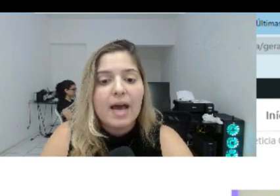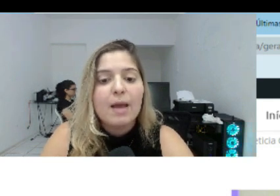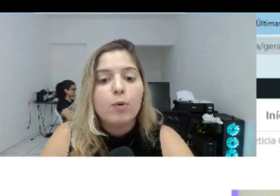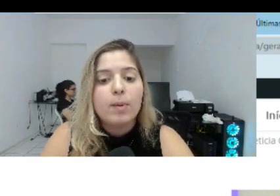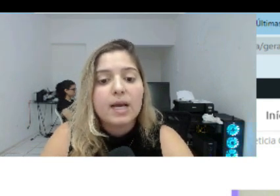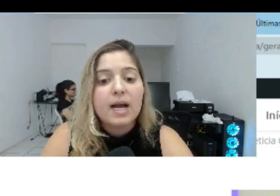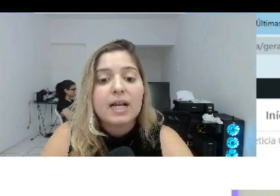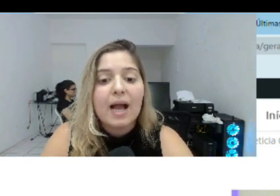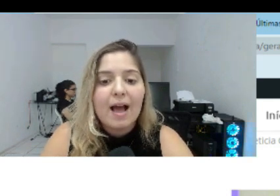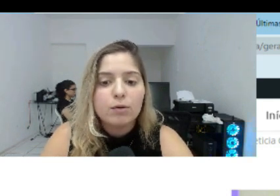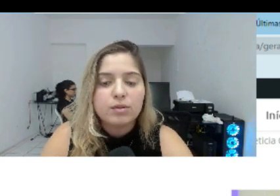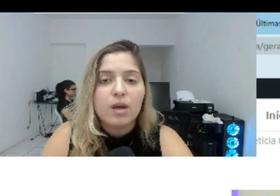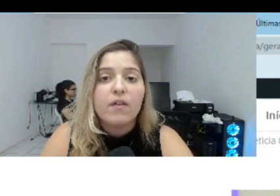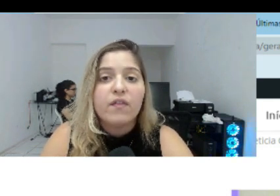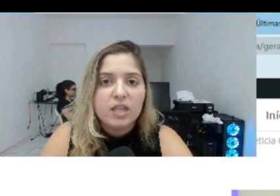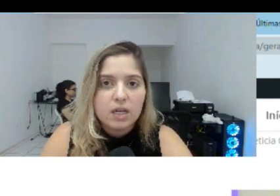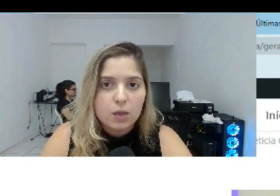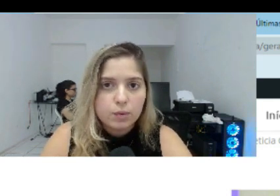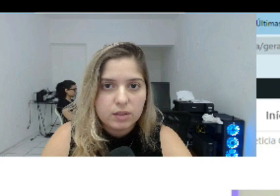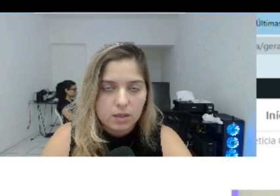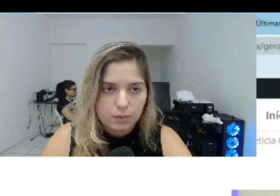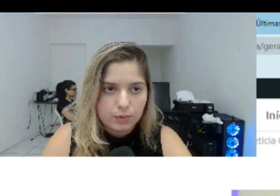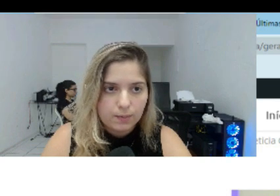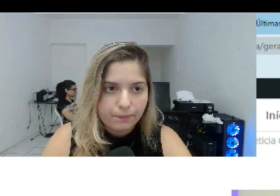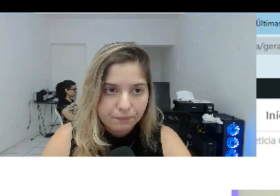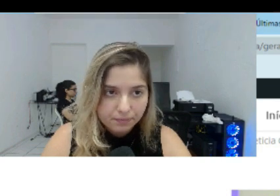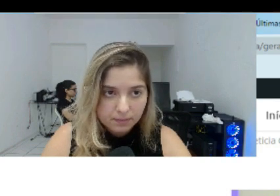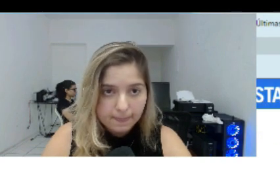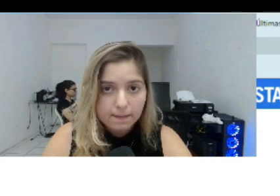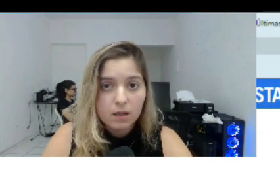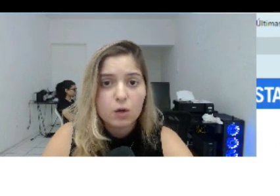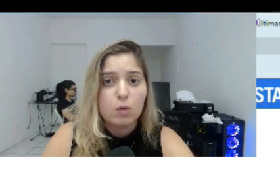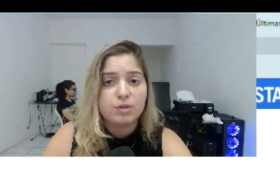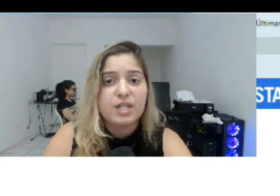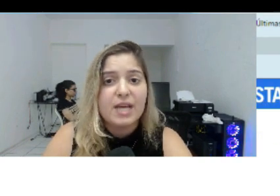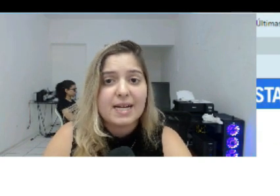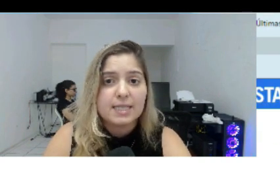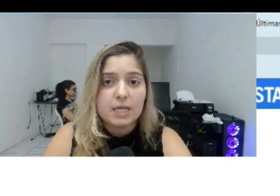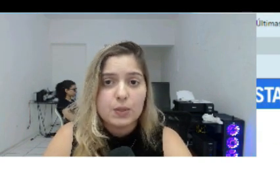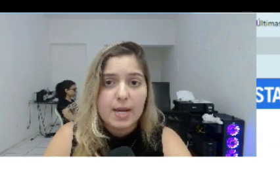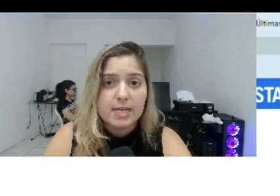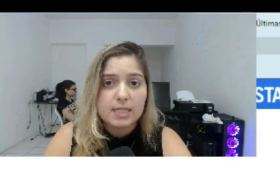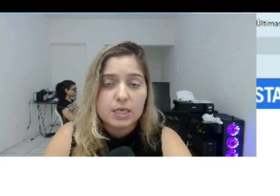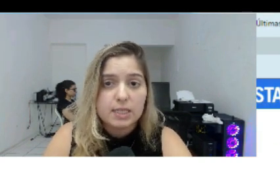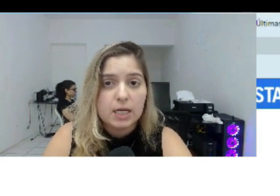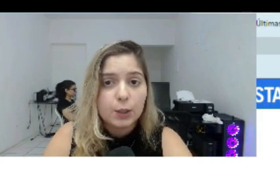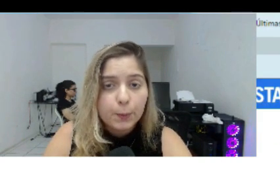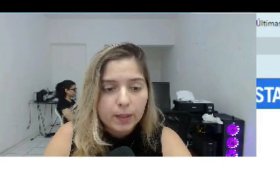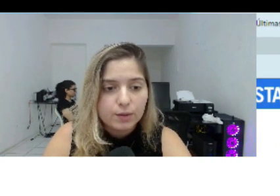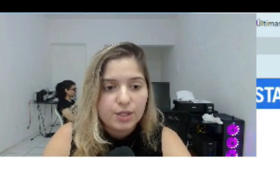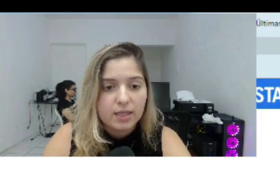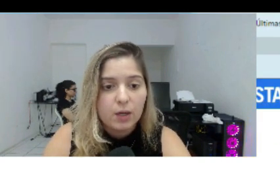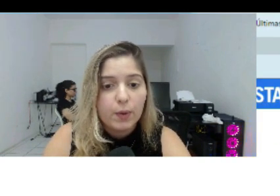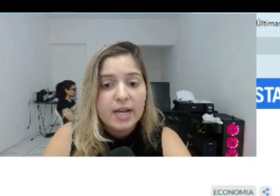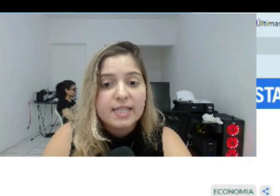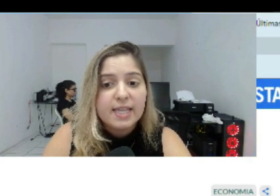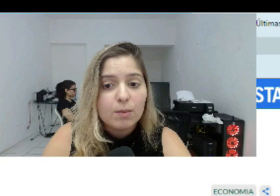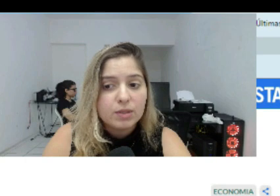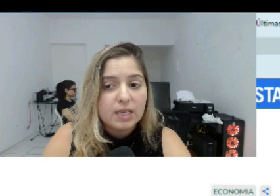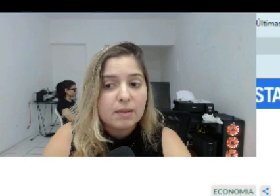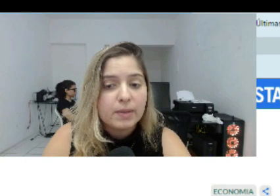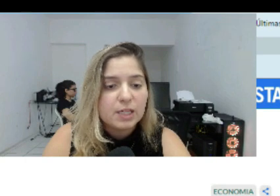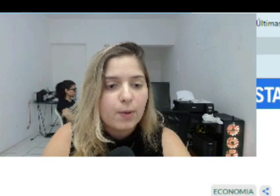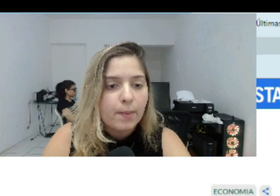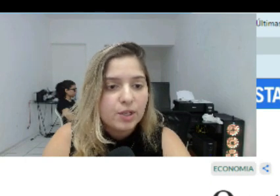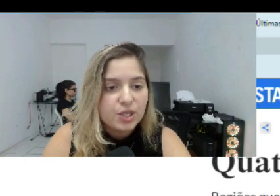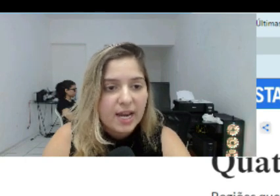subprocurador-geral da República, Carlos Frederico Santos. Com os destaques nacionais, iniciando pelo Estadão,